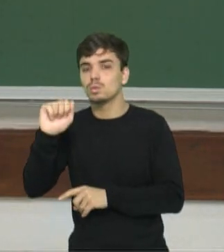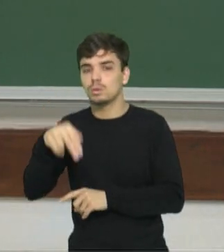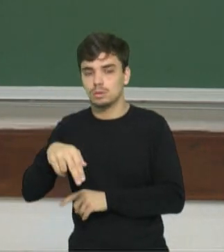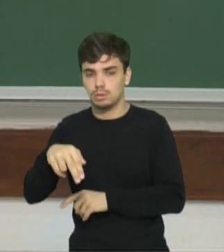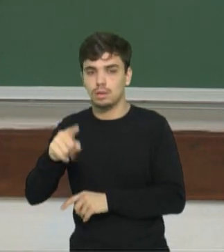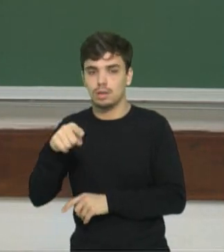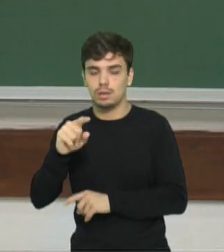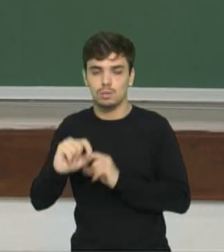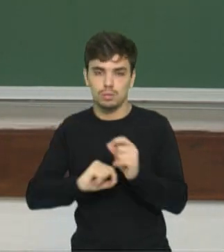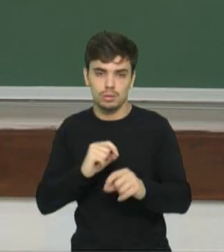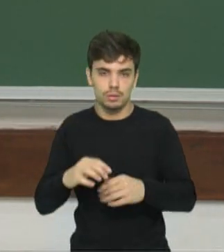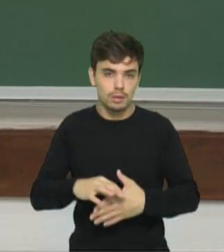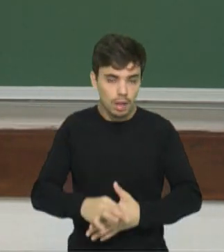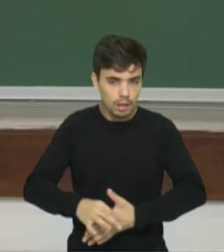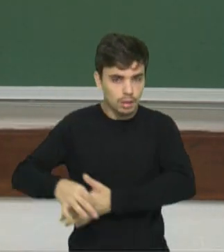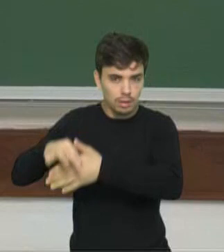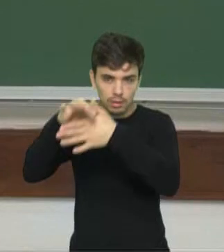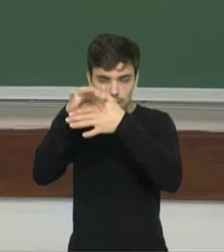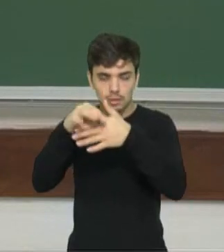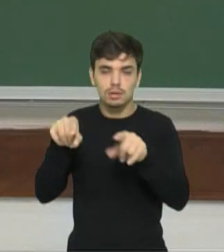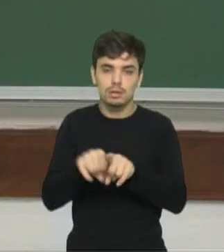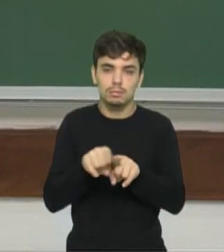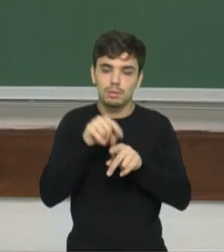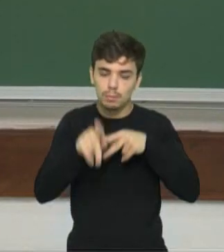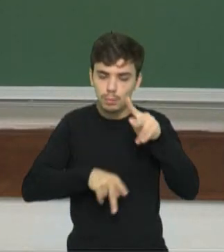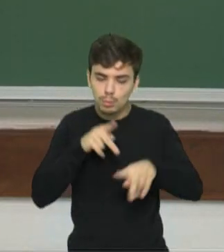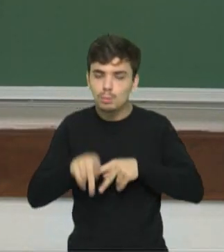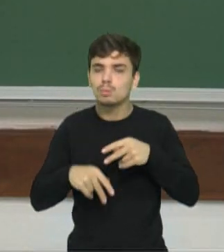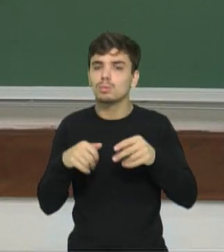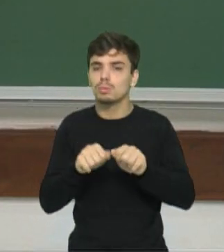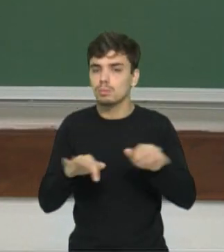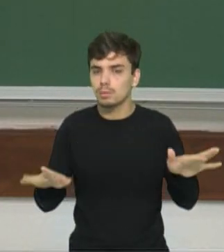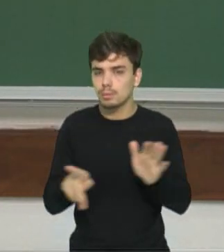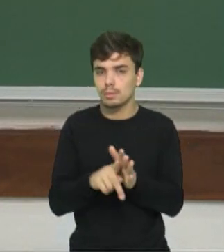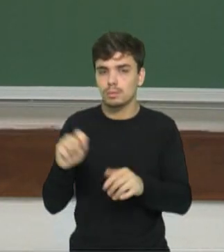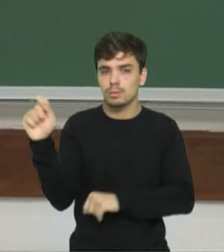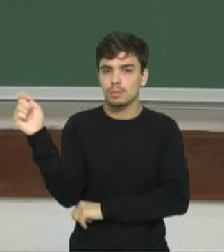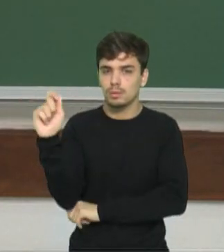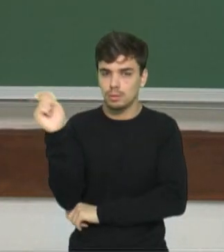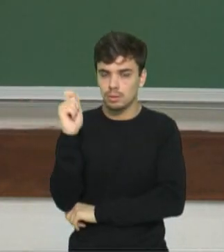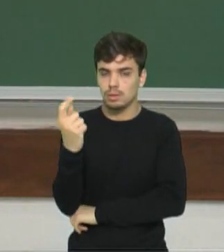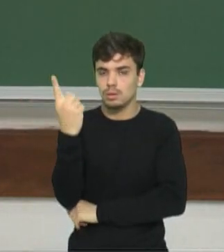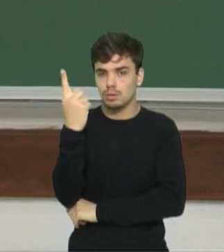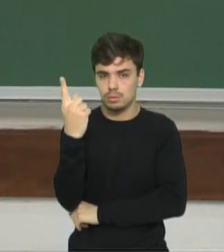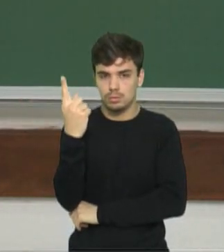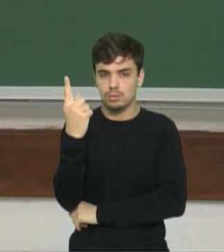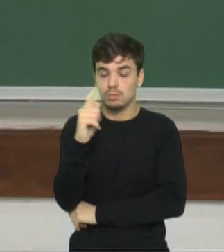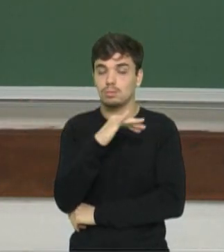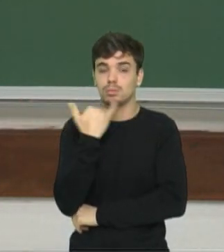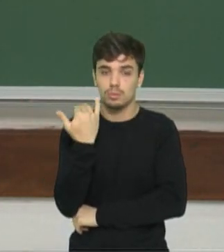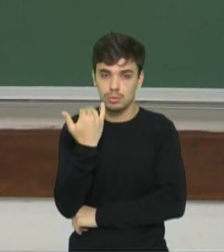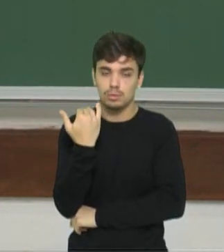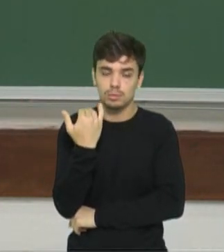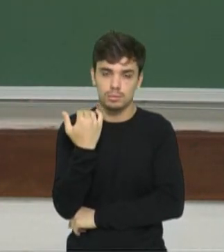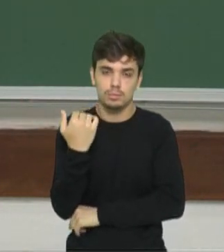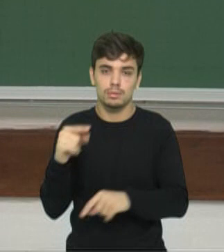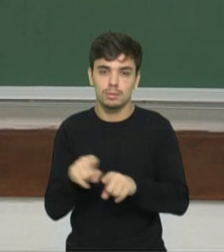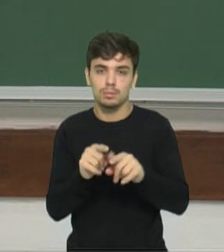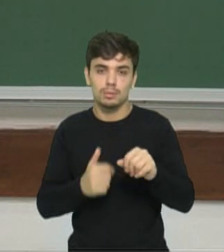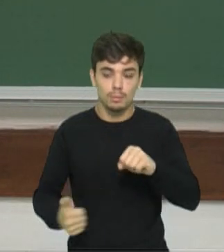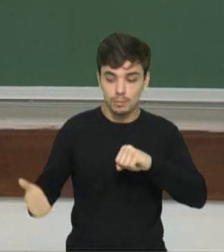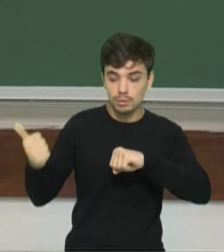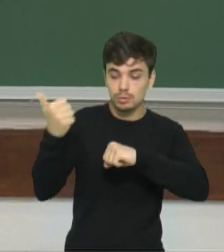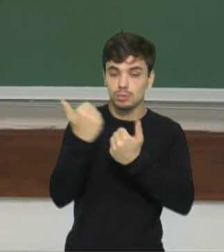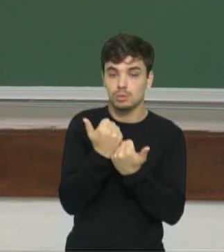populista com uma grande popularidade dentro da Argentina, ele falece no primeiro ano do seu governo, e quem